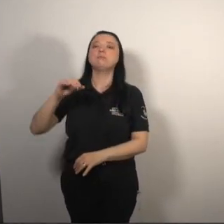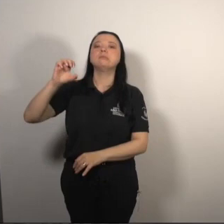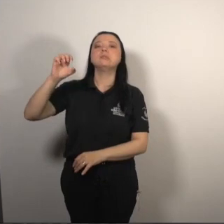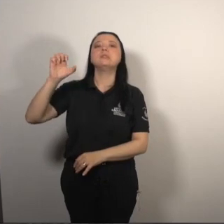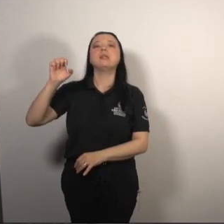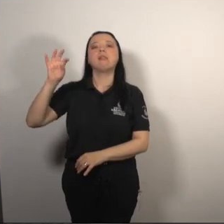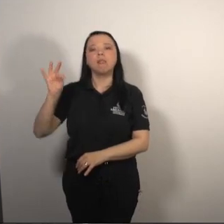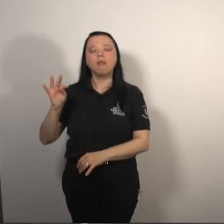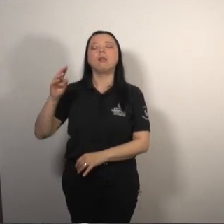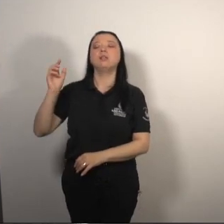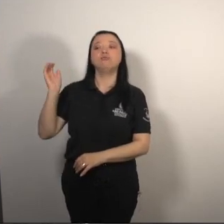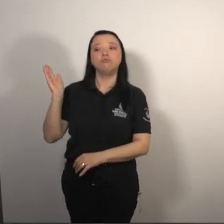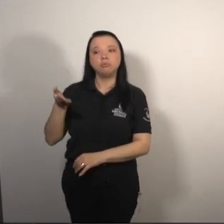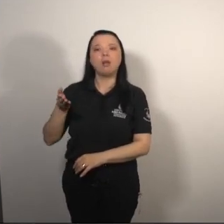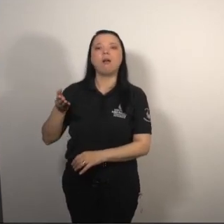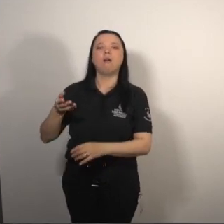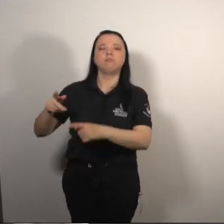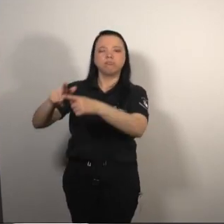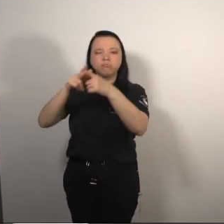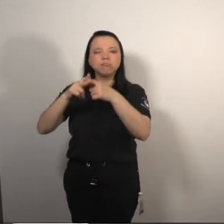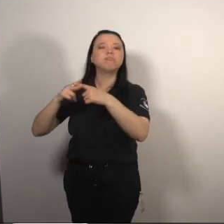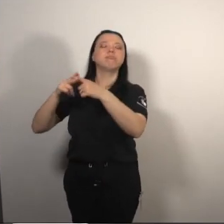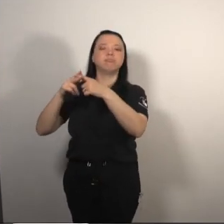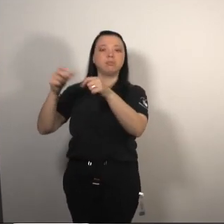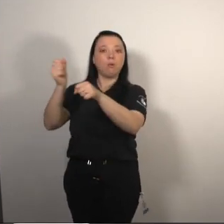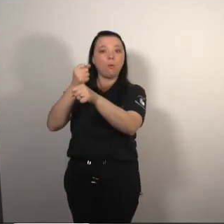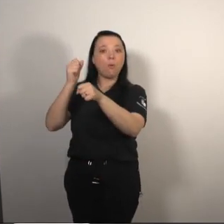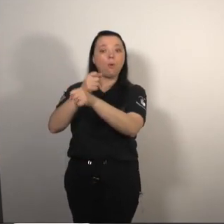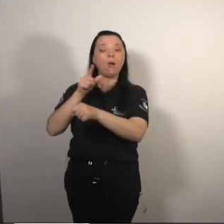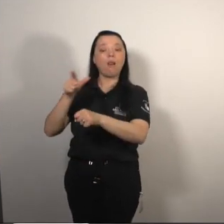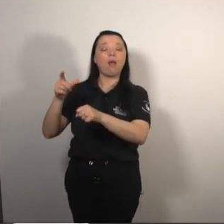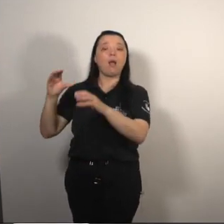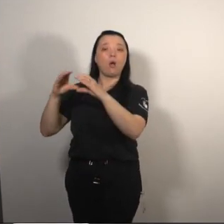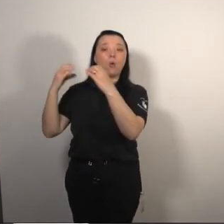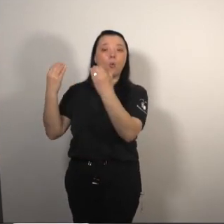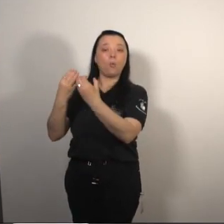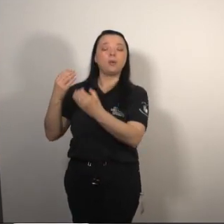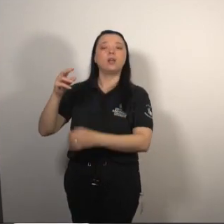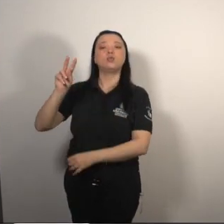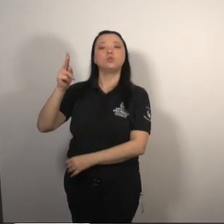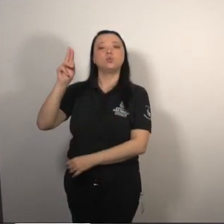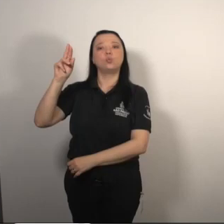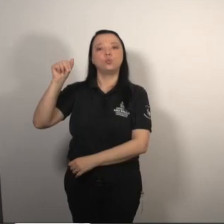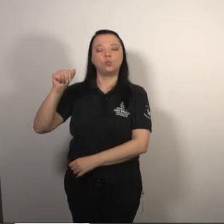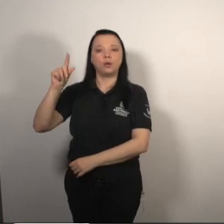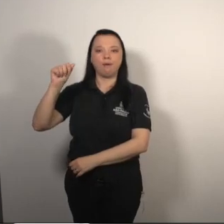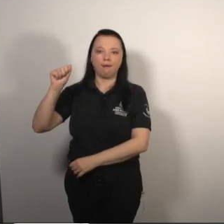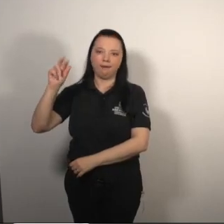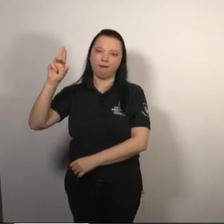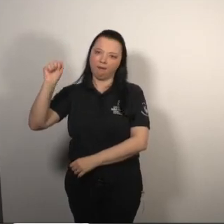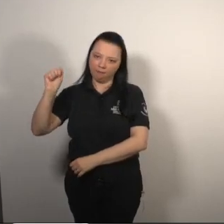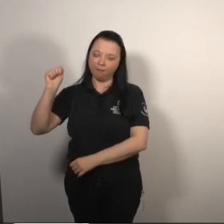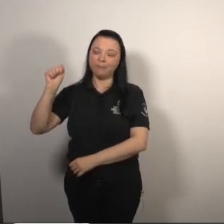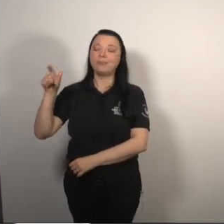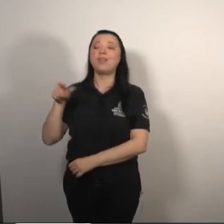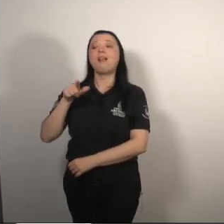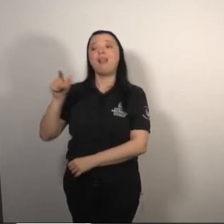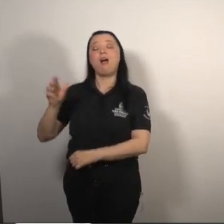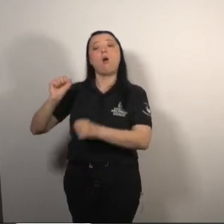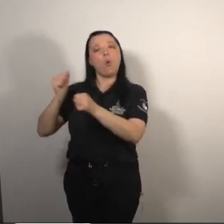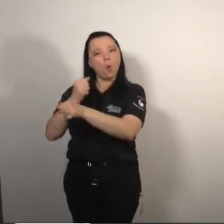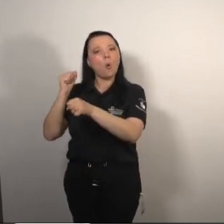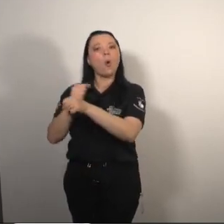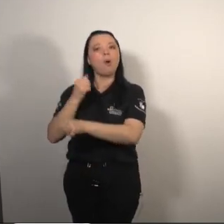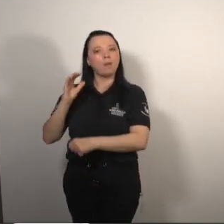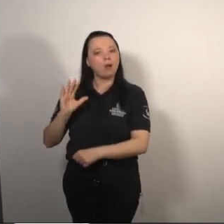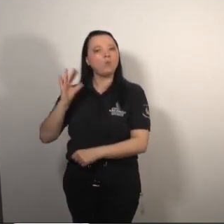nas nossas obras de intervenção. Por exemplo, lá na comunidade húngara, é uma obra já que vem há algum tempo, mas a gente